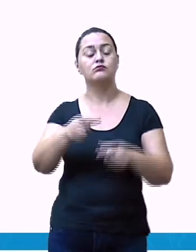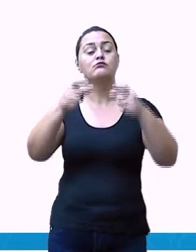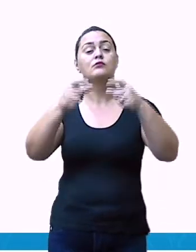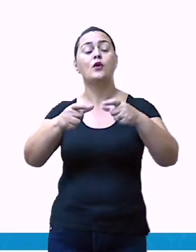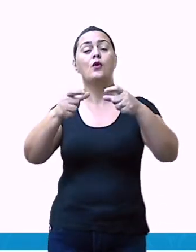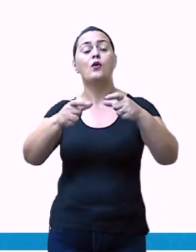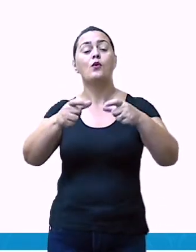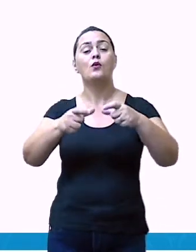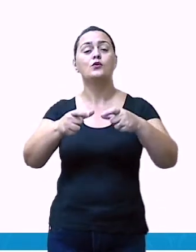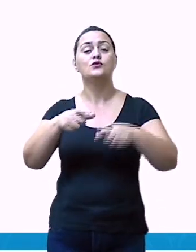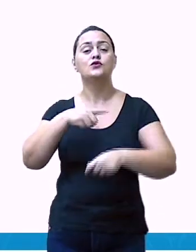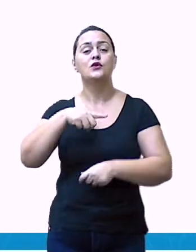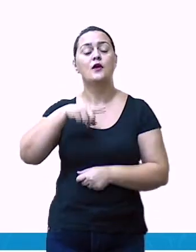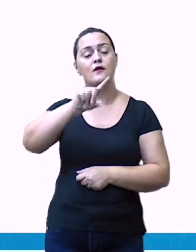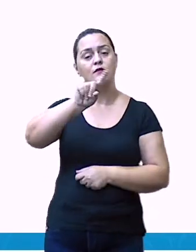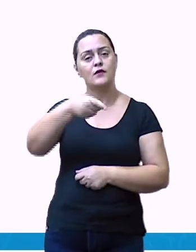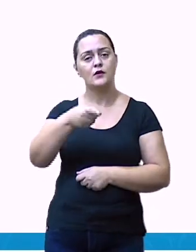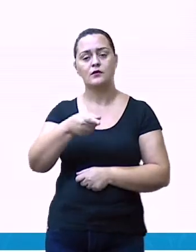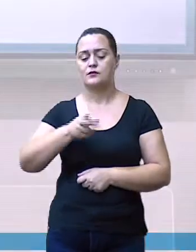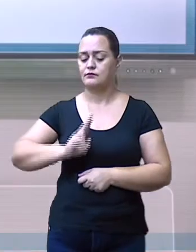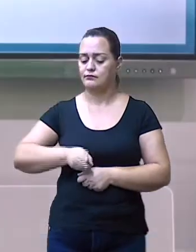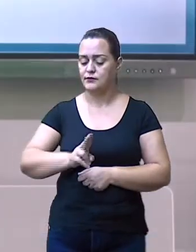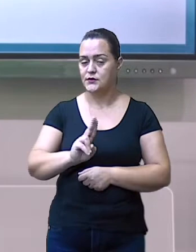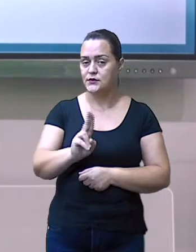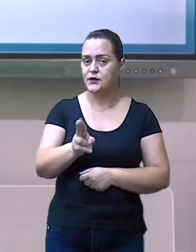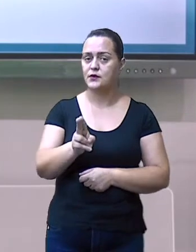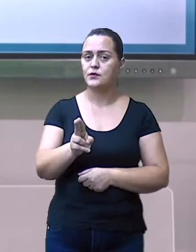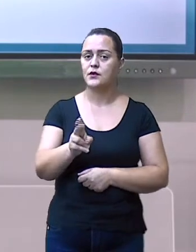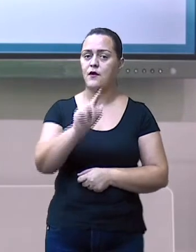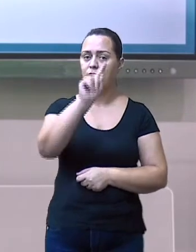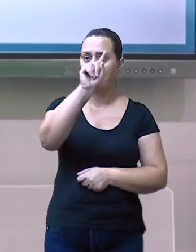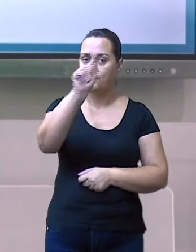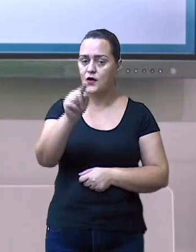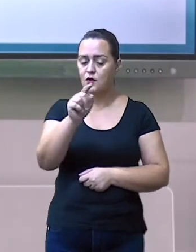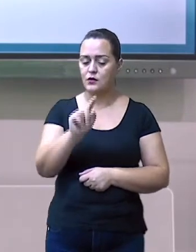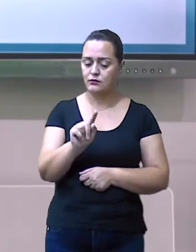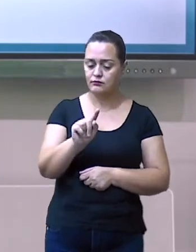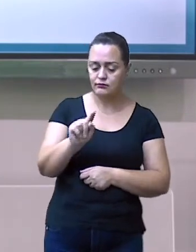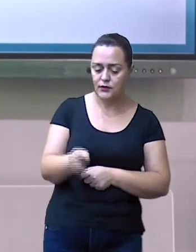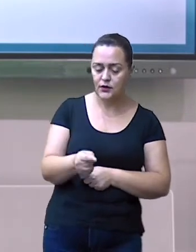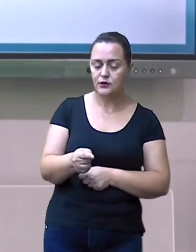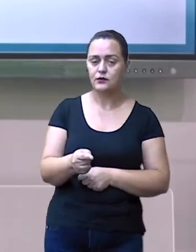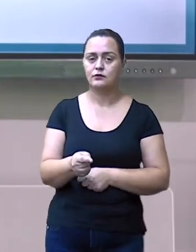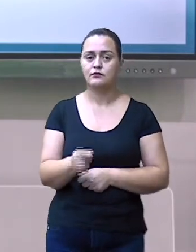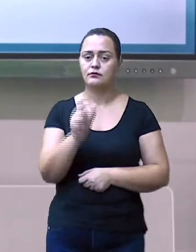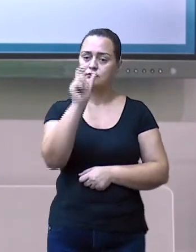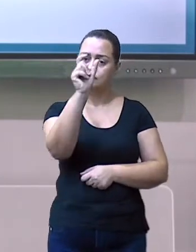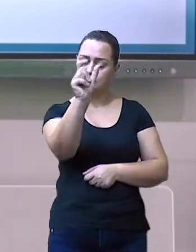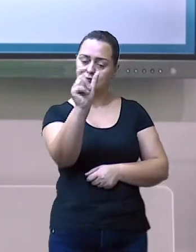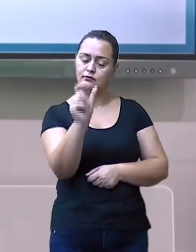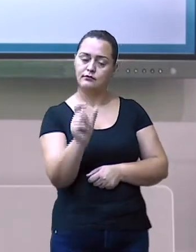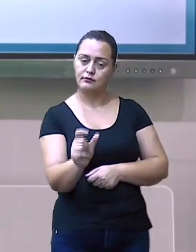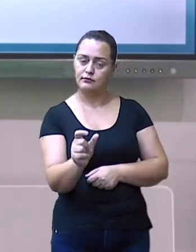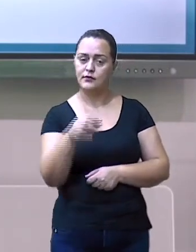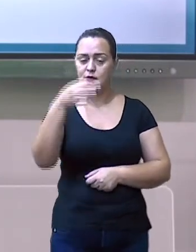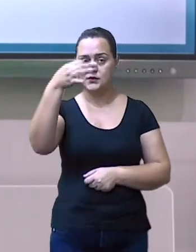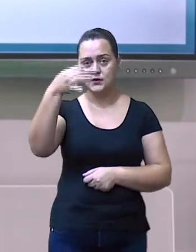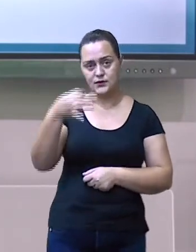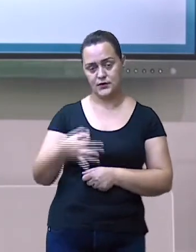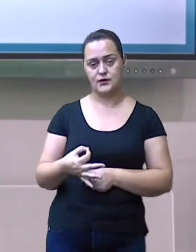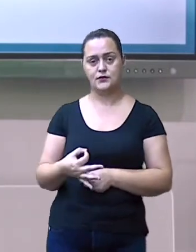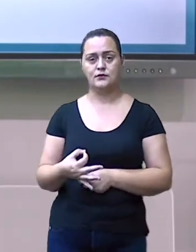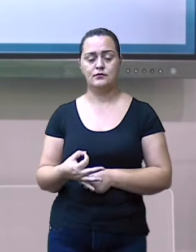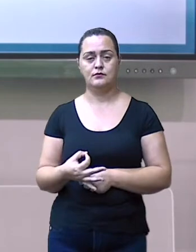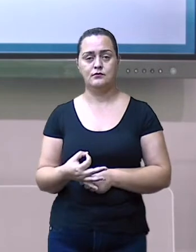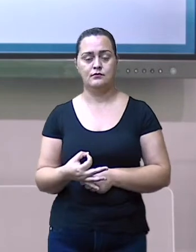como eu falei anteriormente, alguns números decimais possuem menos algarismos do que o